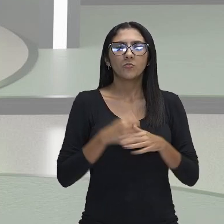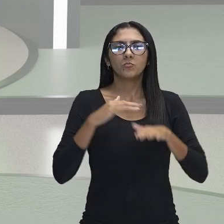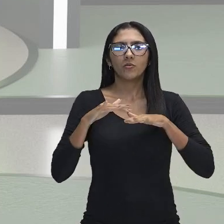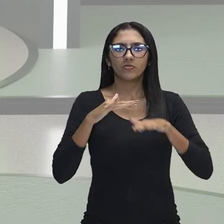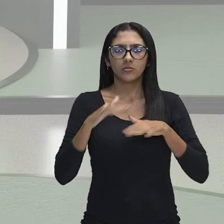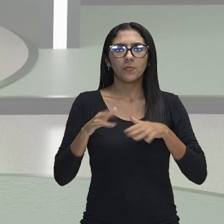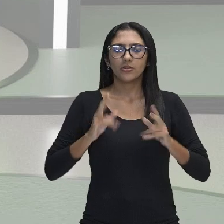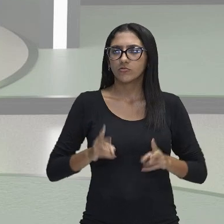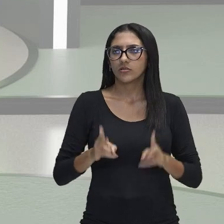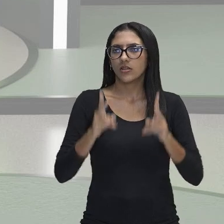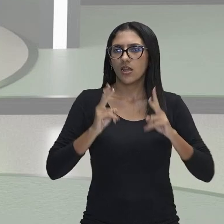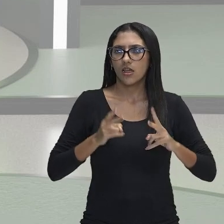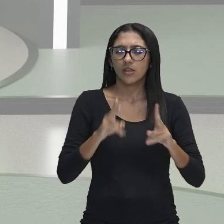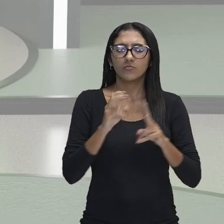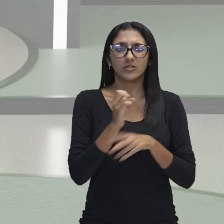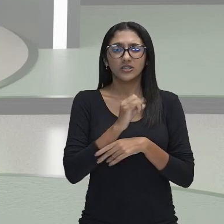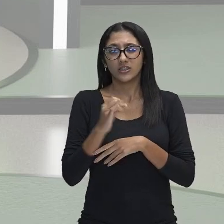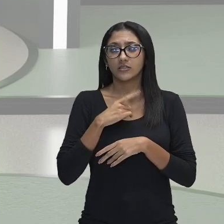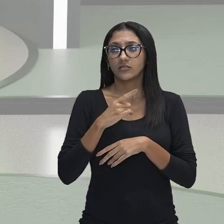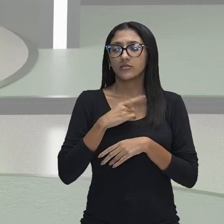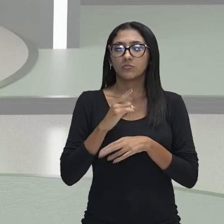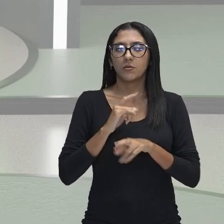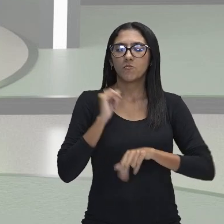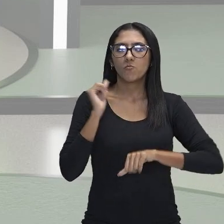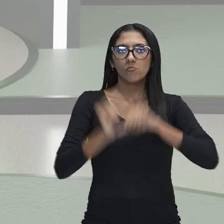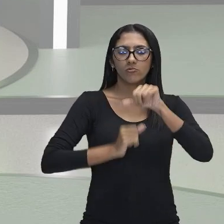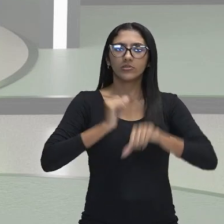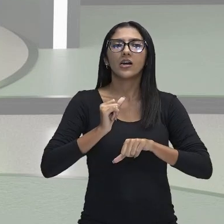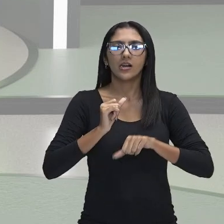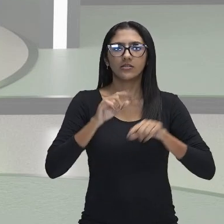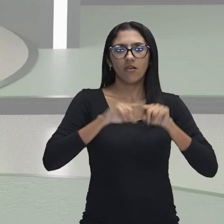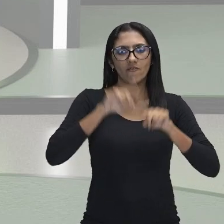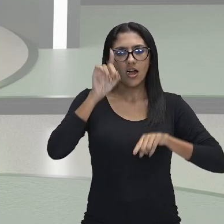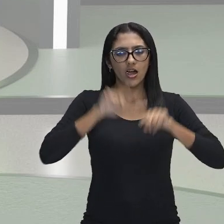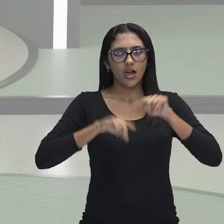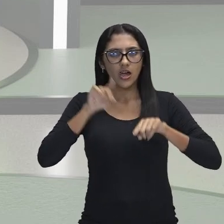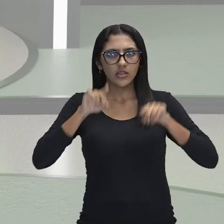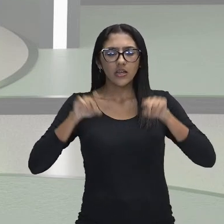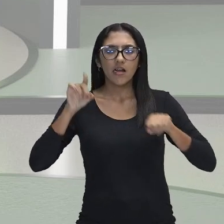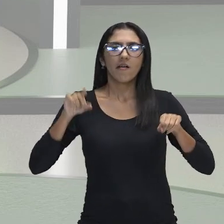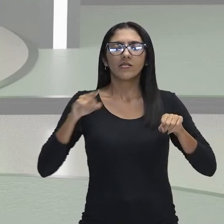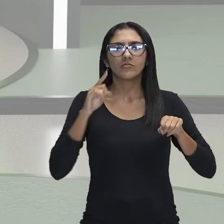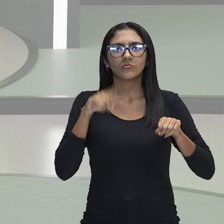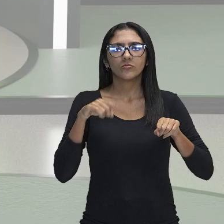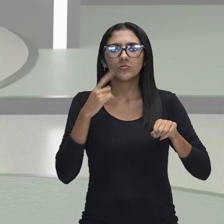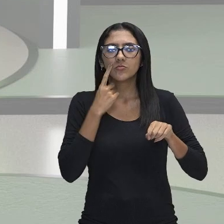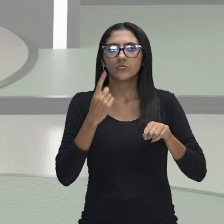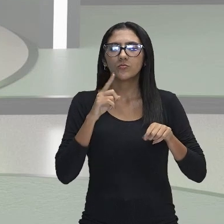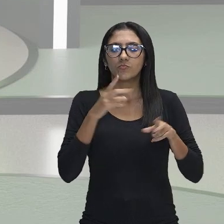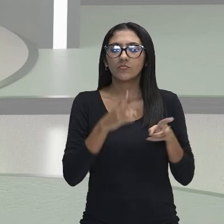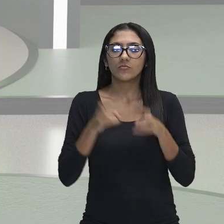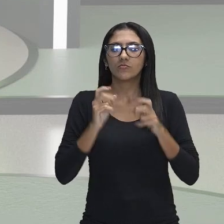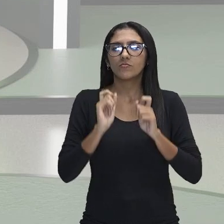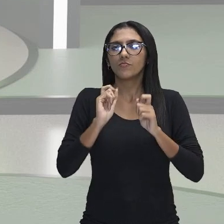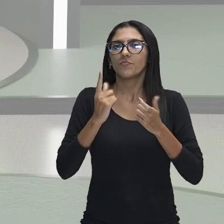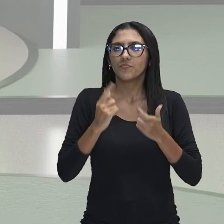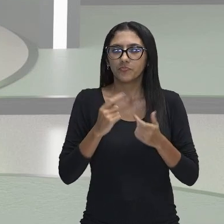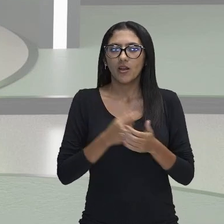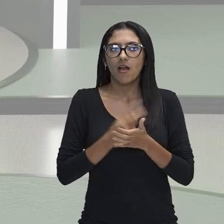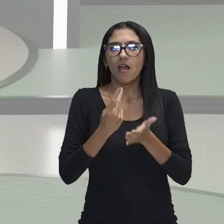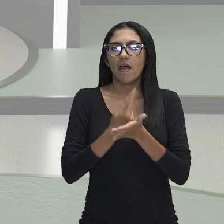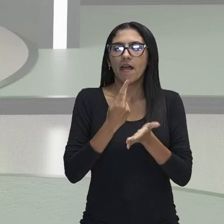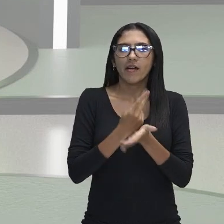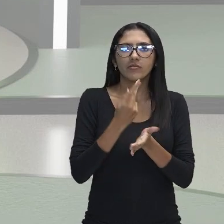As irregularidades no seu ritmo indicam o mau funcionamento do coração, caracterizado